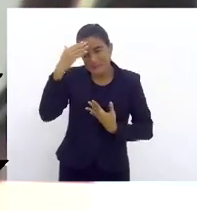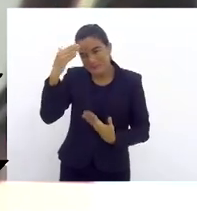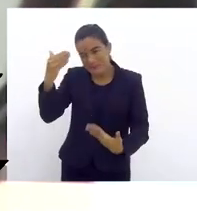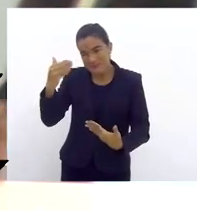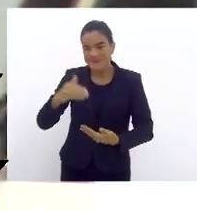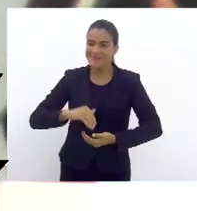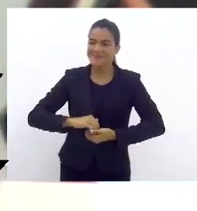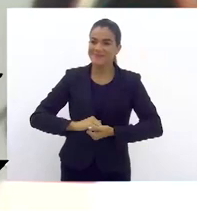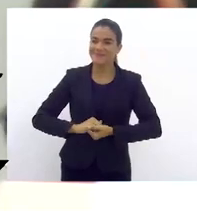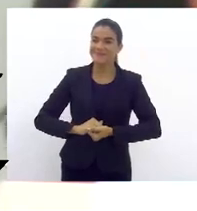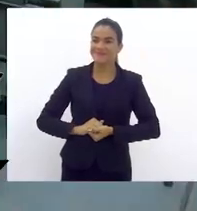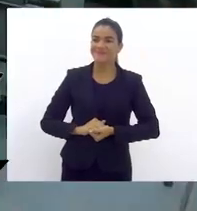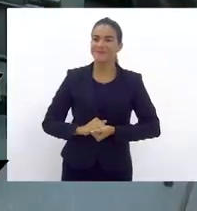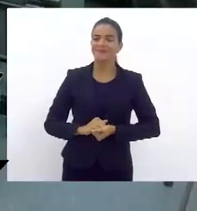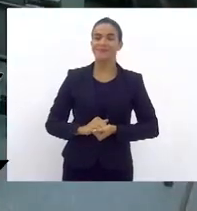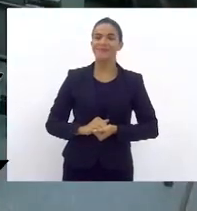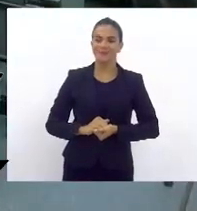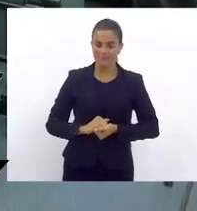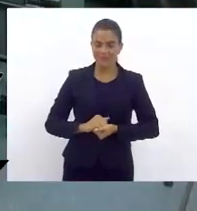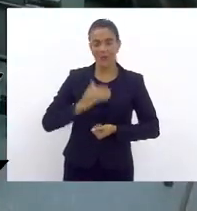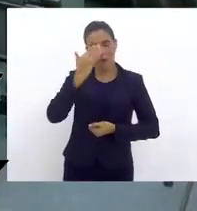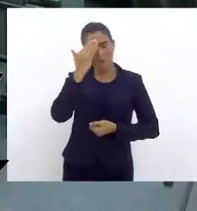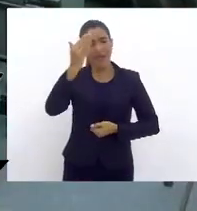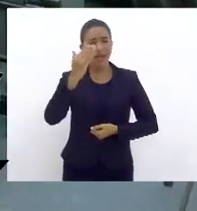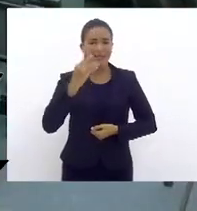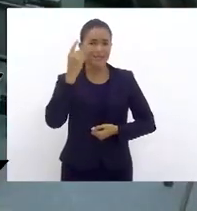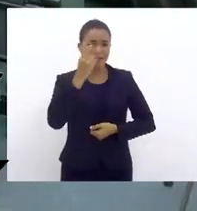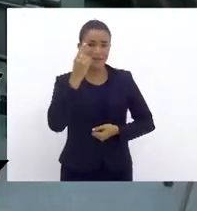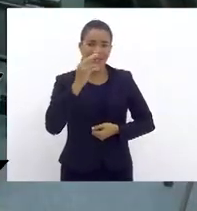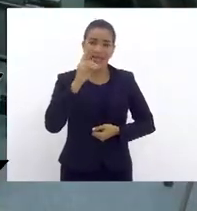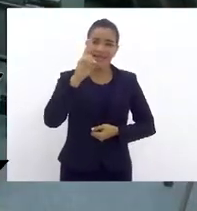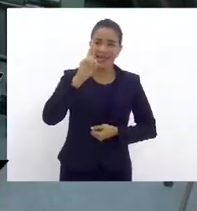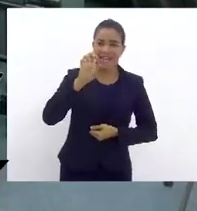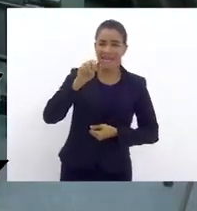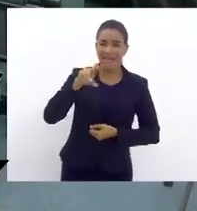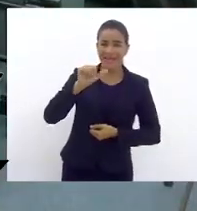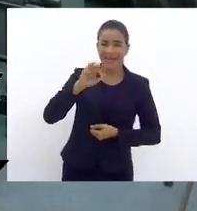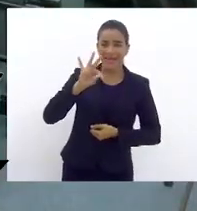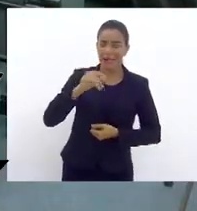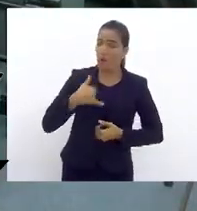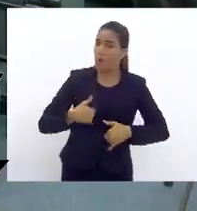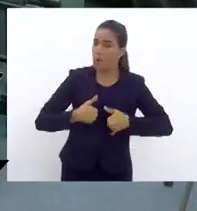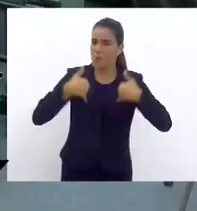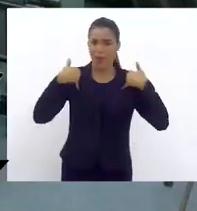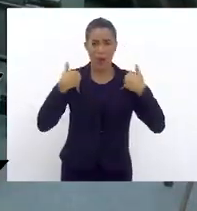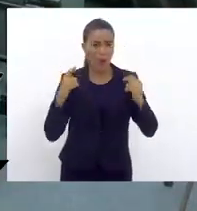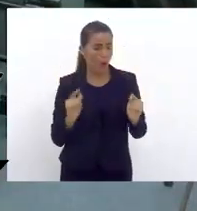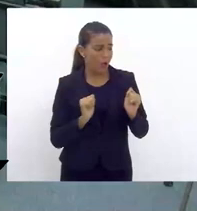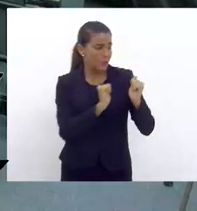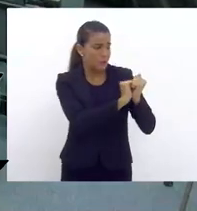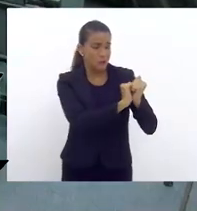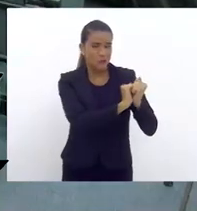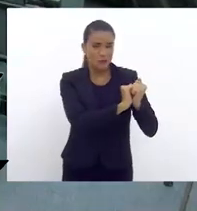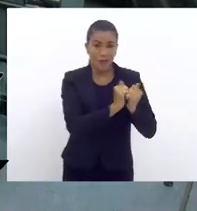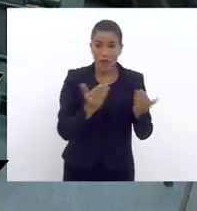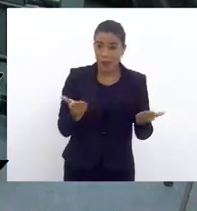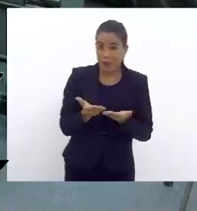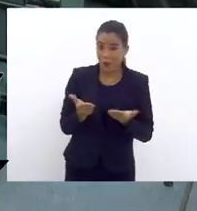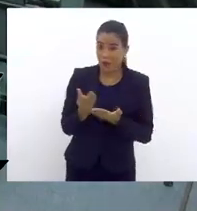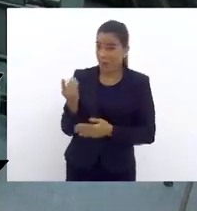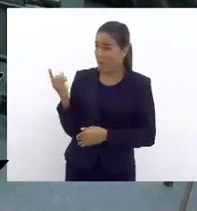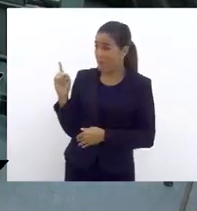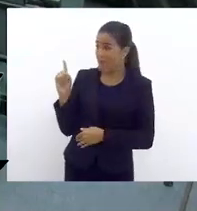obrigado Obrigado deputada Renata uma honra tá aqui contigo chegou agora